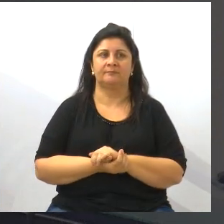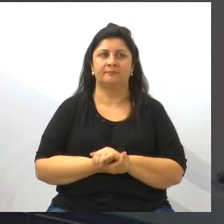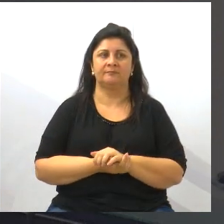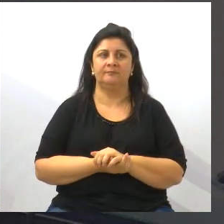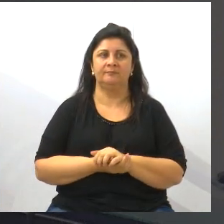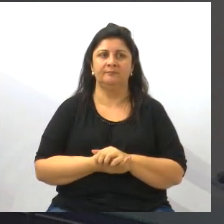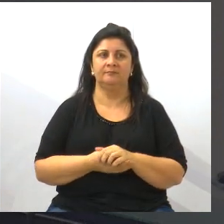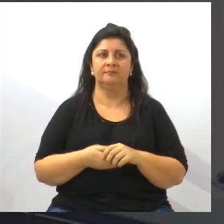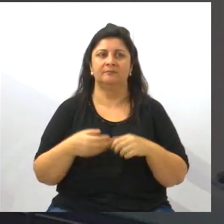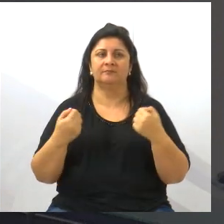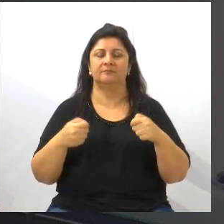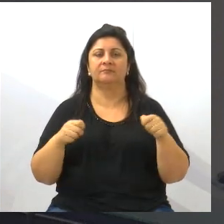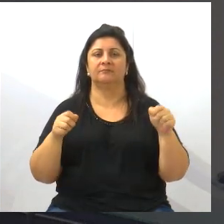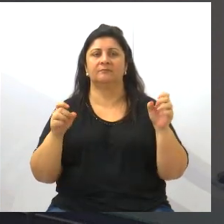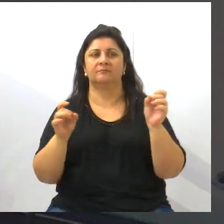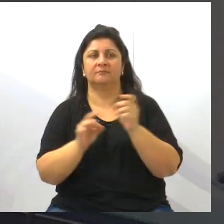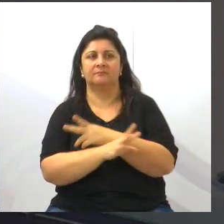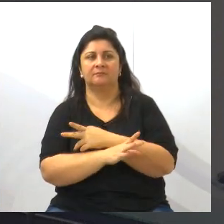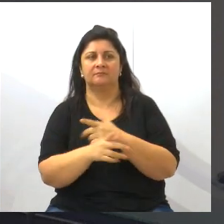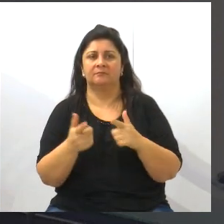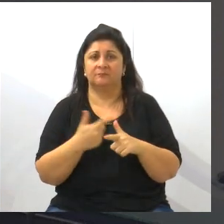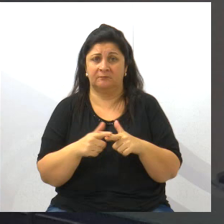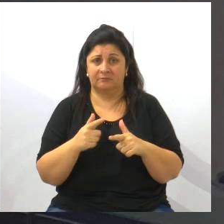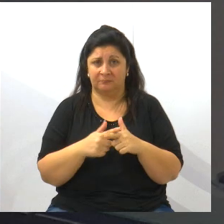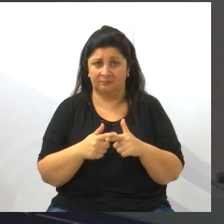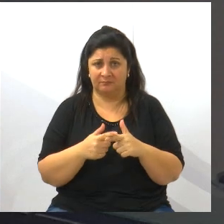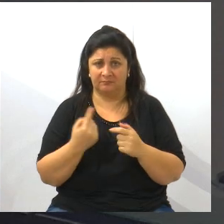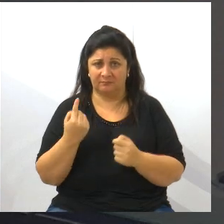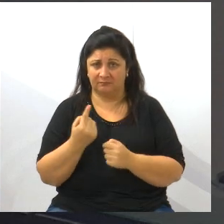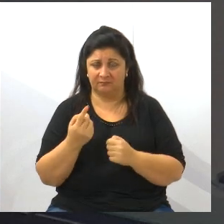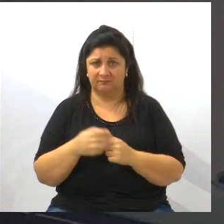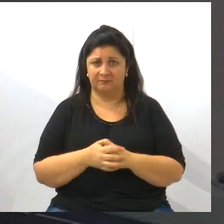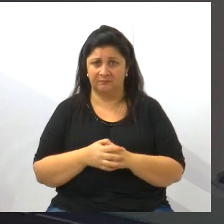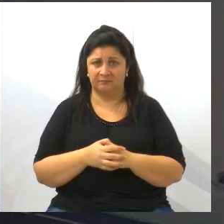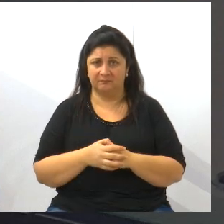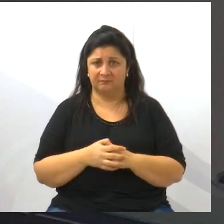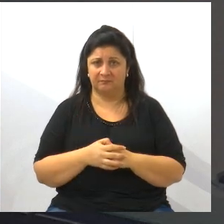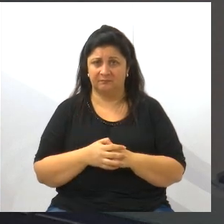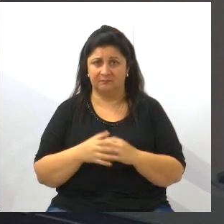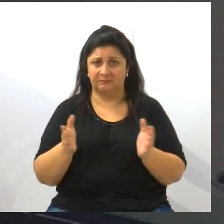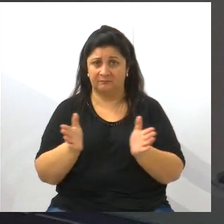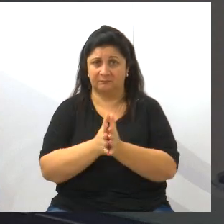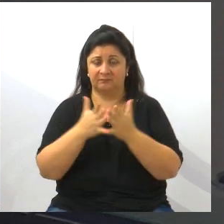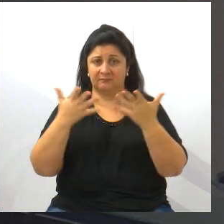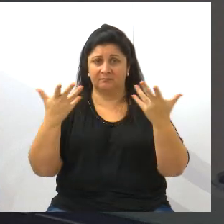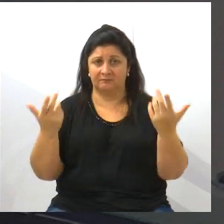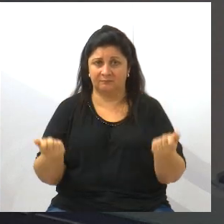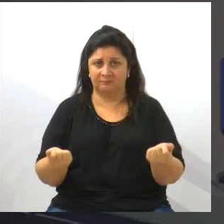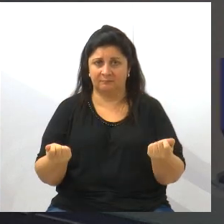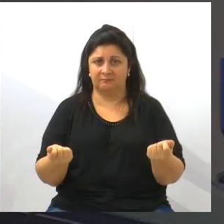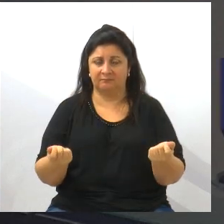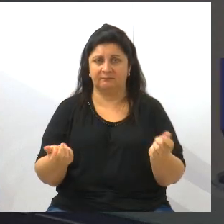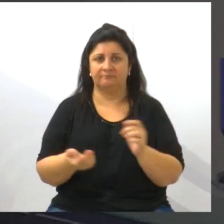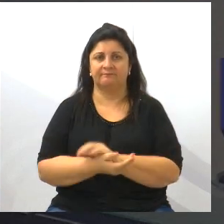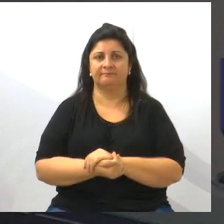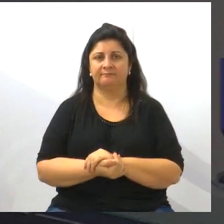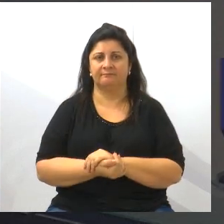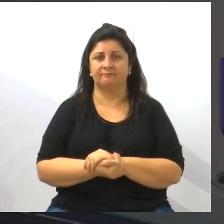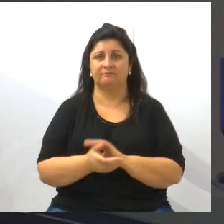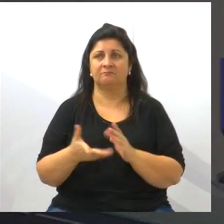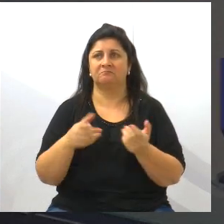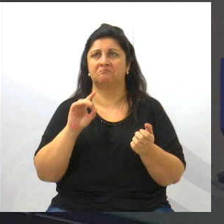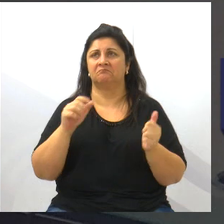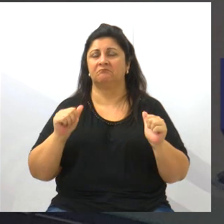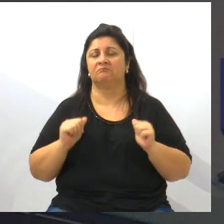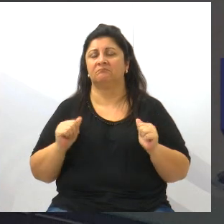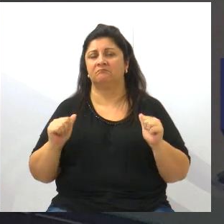Querem que resolva as coisas para eles sozinho, que a coisa venha do nada, que ela venha e ele fica lá